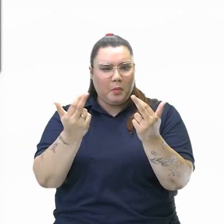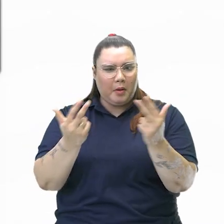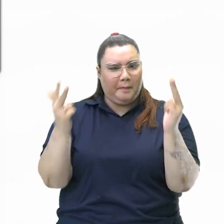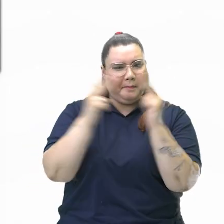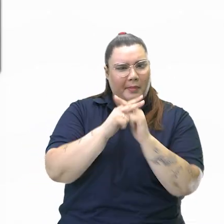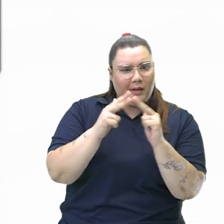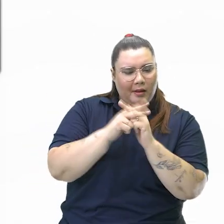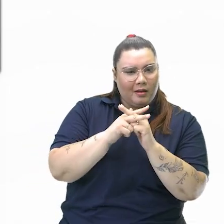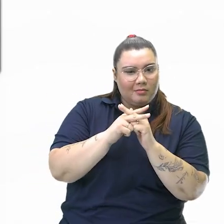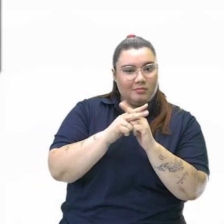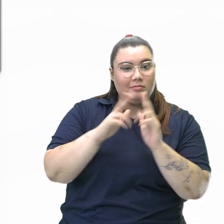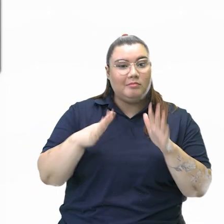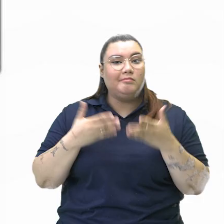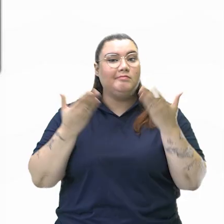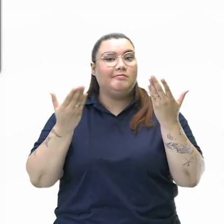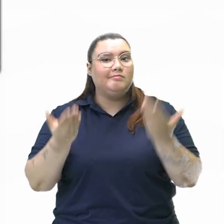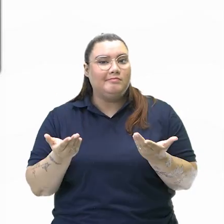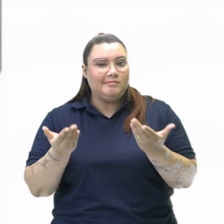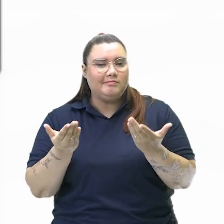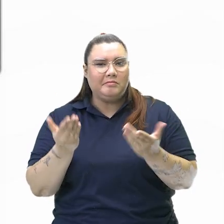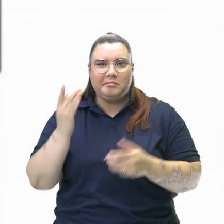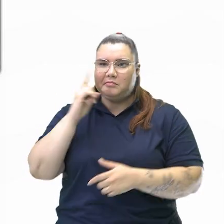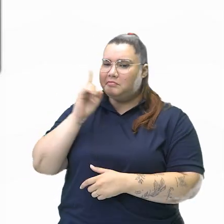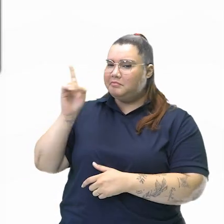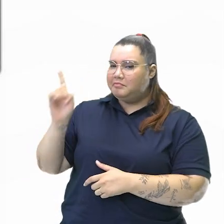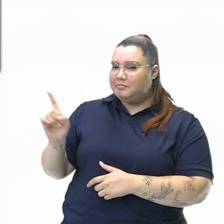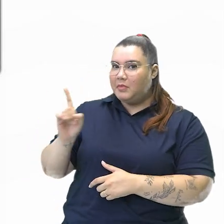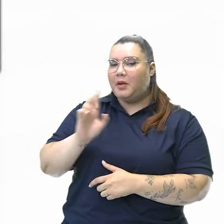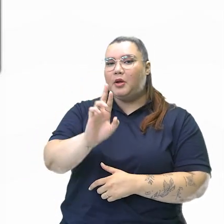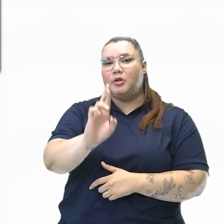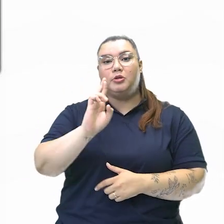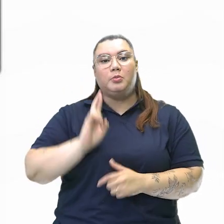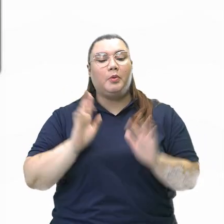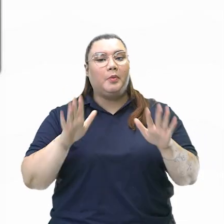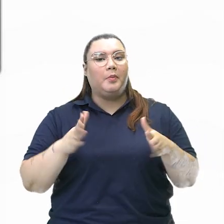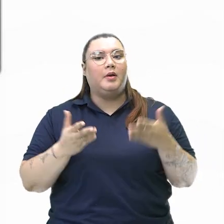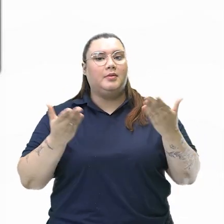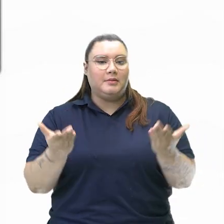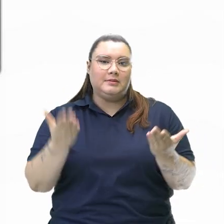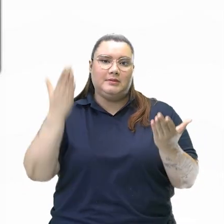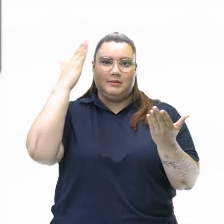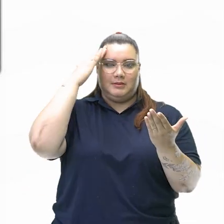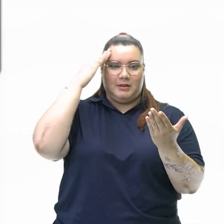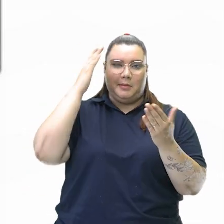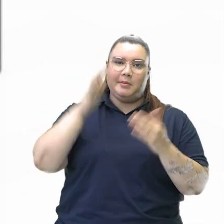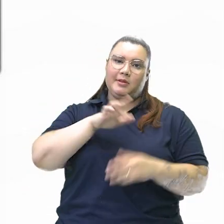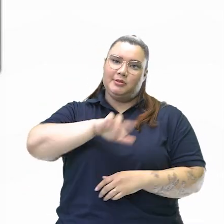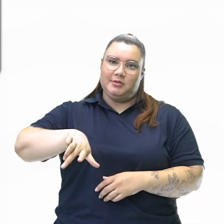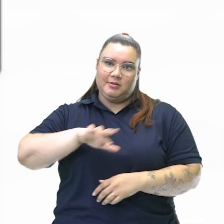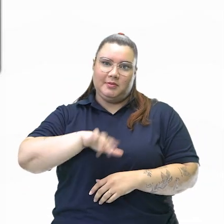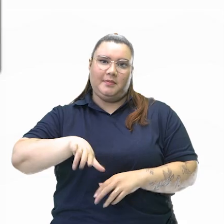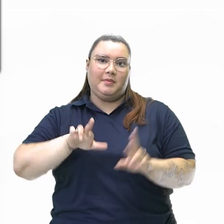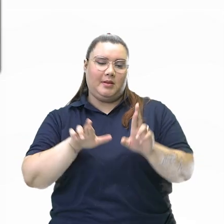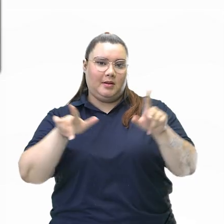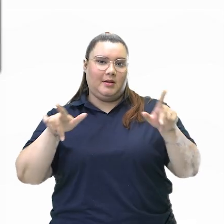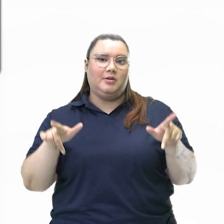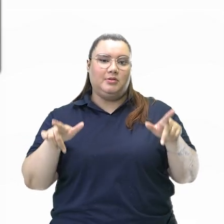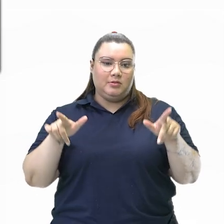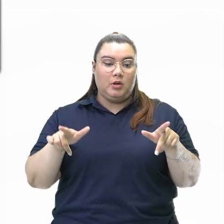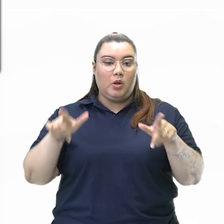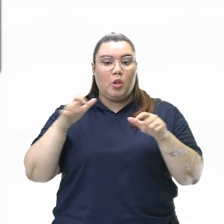E aí? Eu tenho certeza que vocês já sabem me responder. Então a gente sabe que luta, né, são o quê?